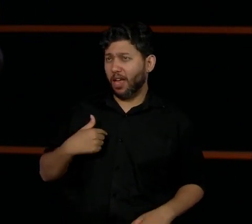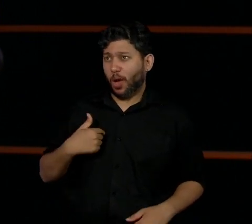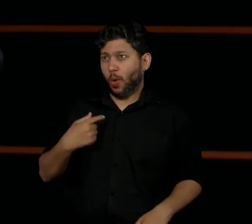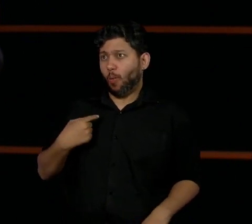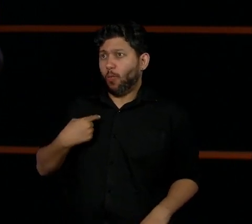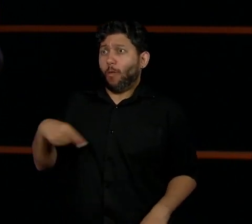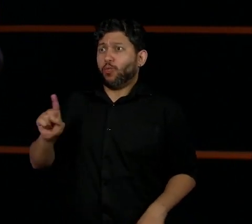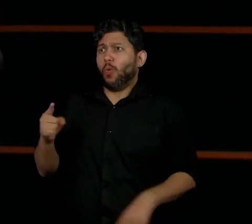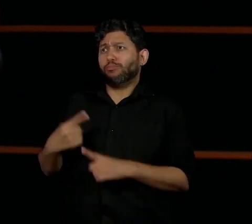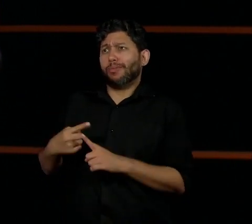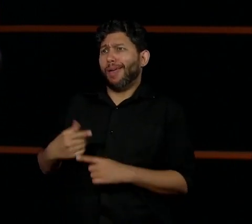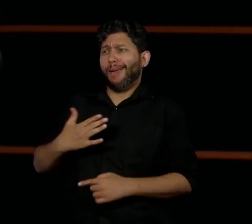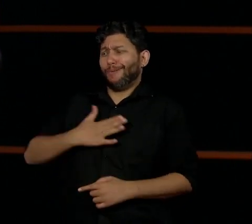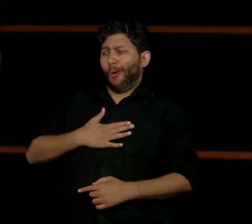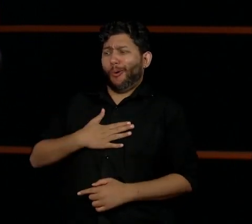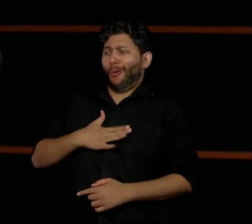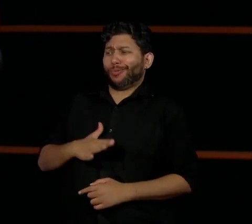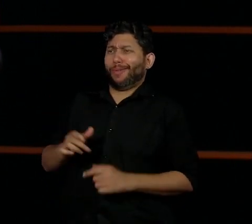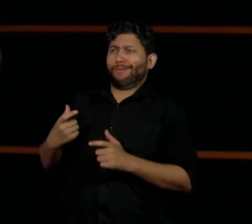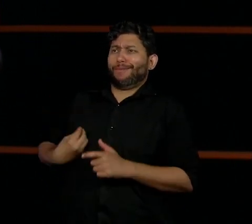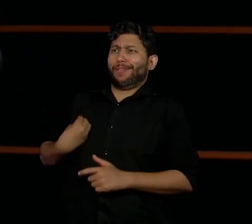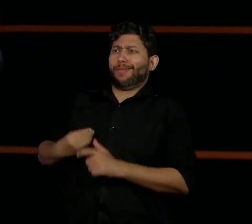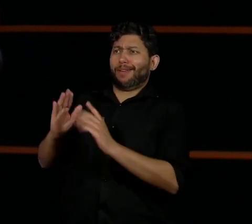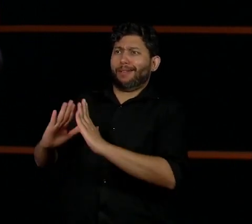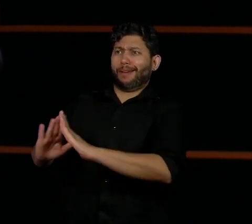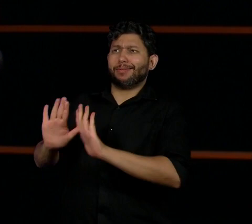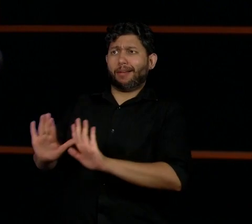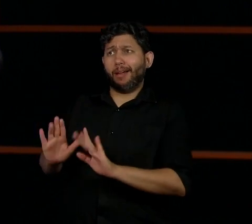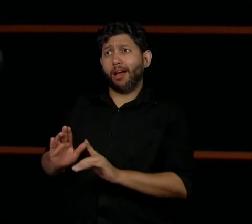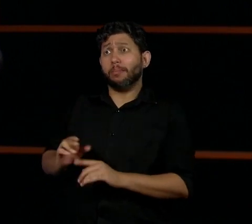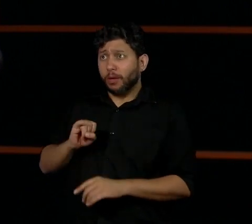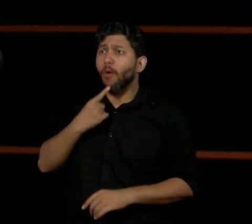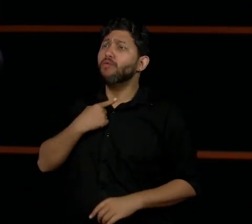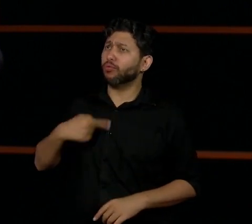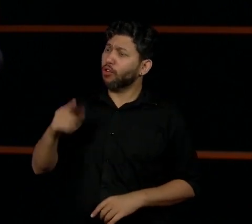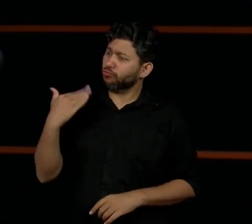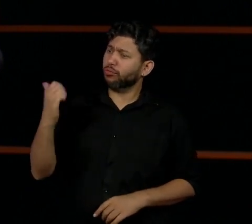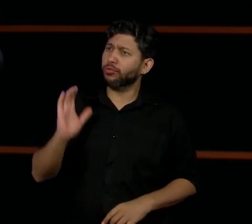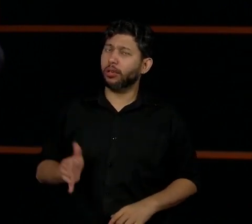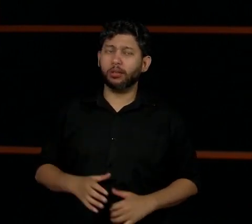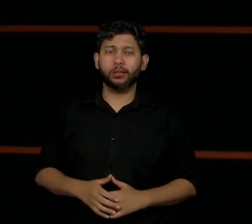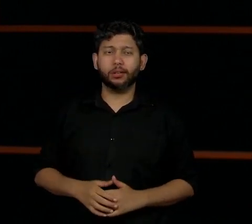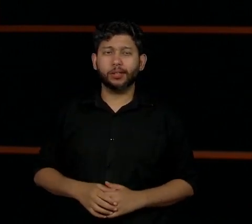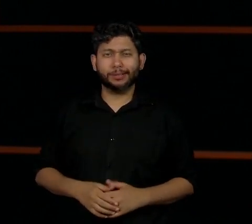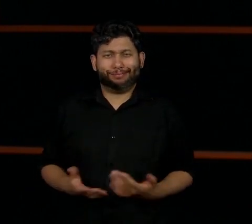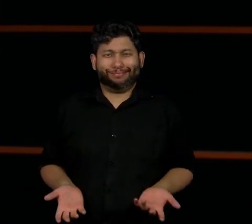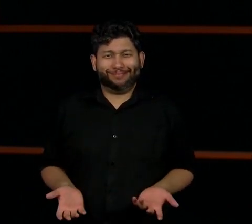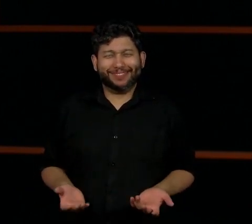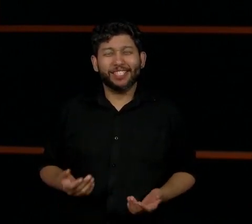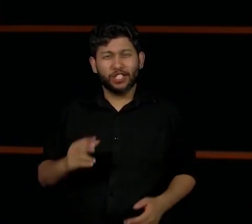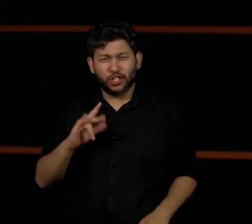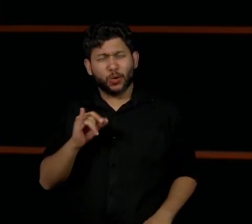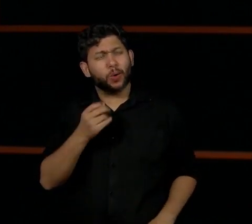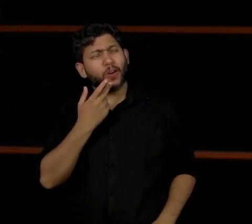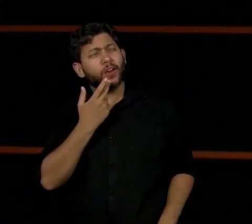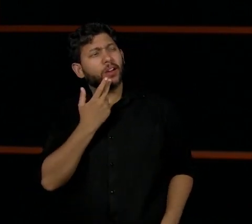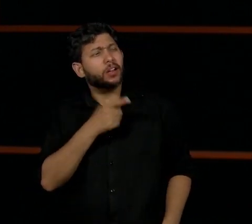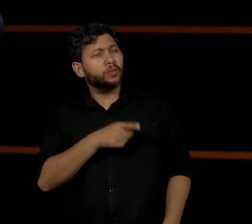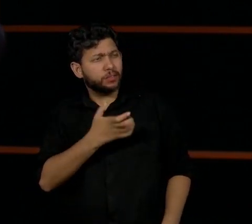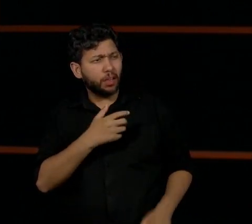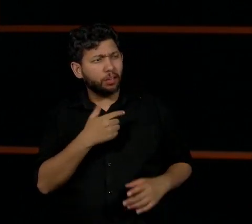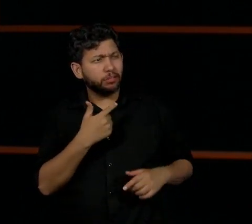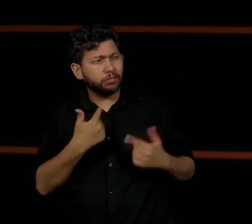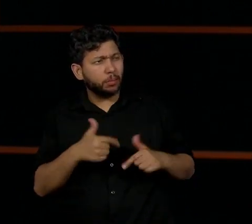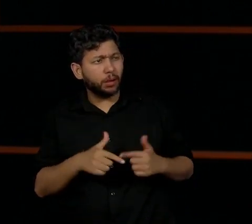tinha visto uma linha de roteiro de nada. E aí o Chico disse, quer trabalhar... Interessante, Atílio Cristo, que de cara ele